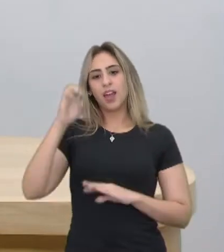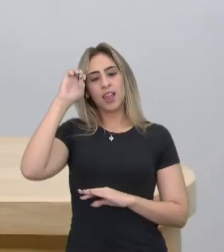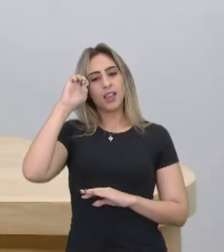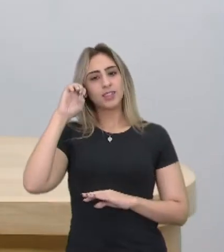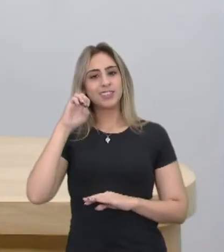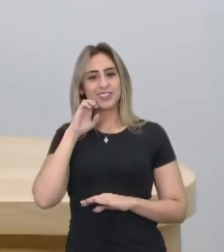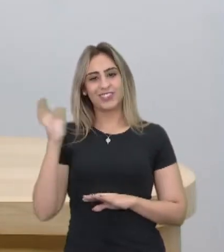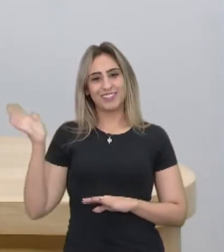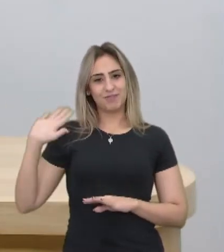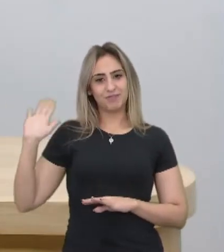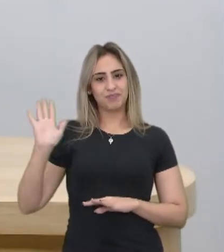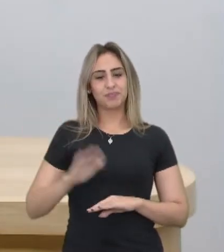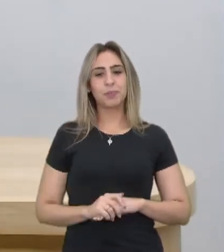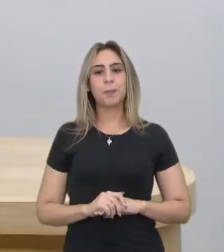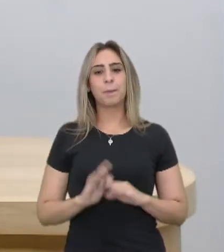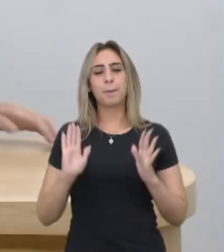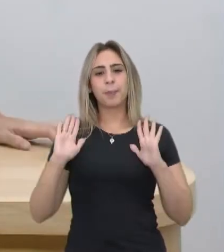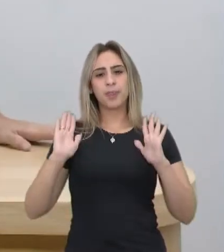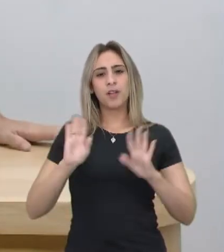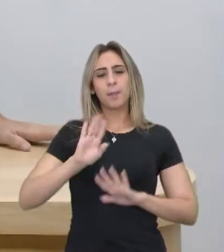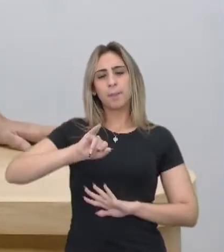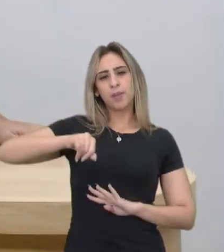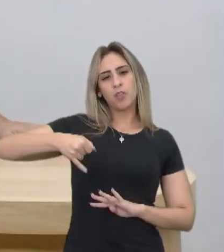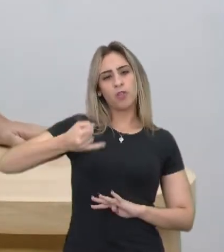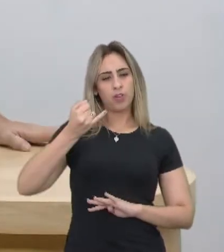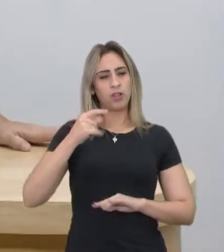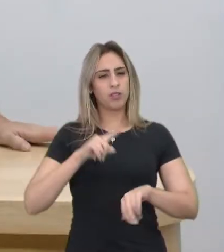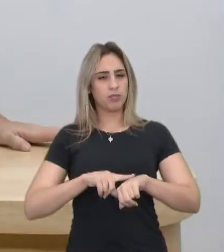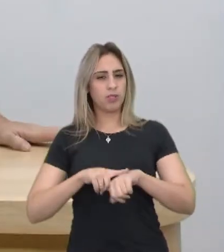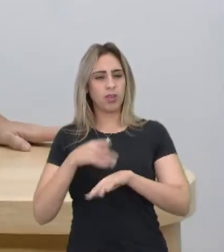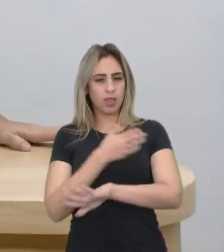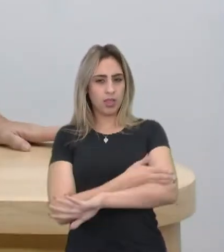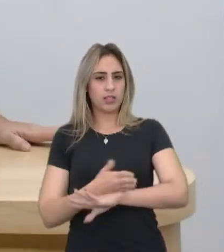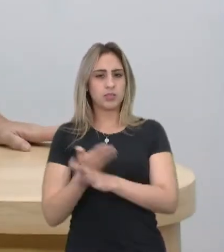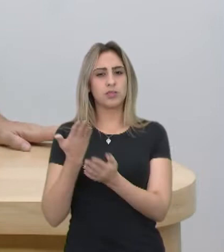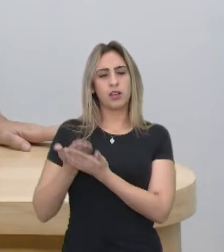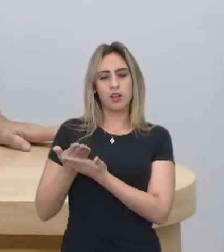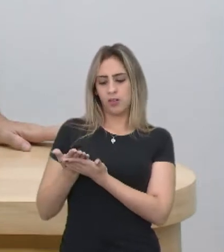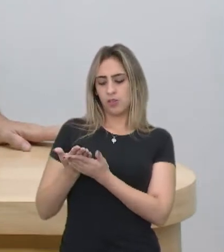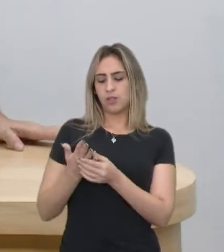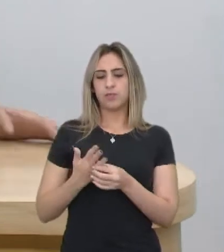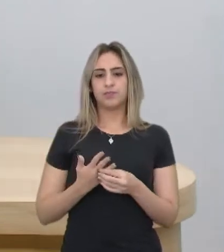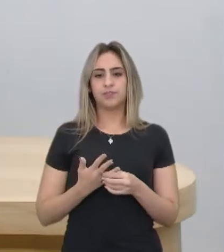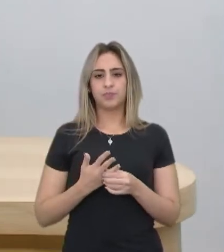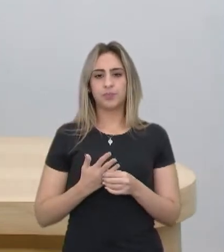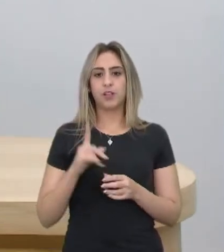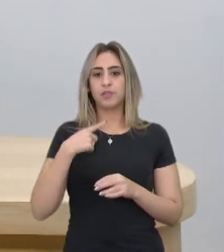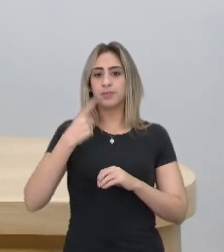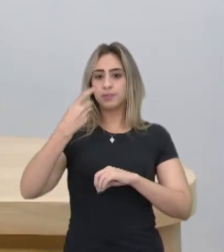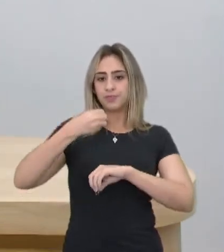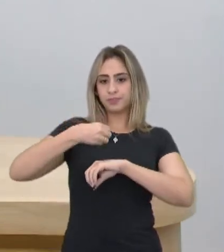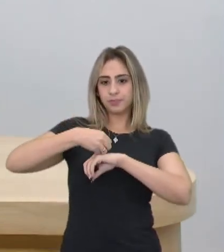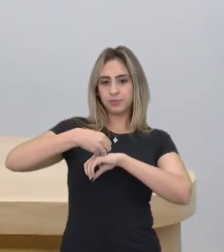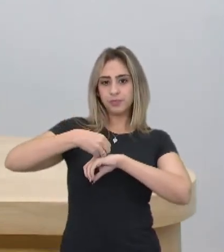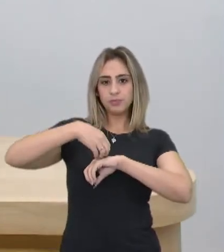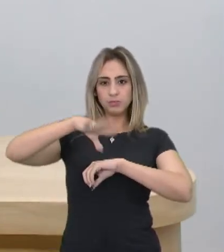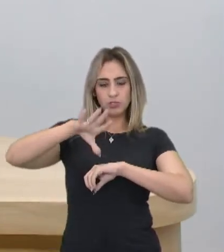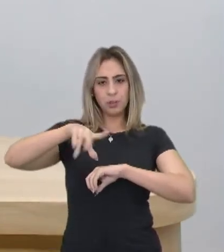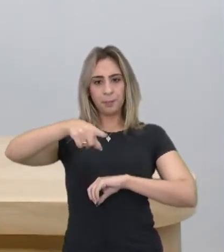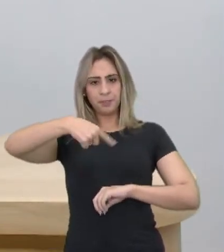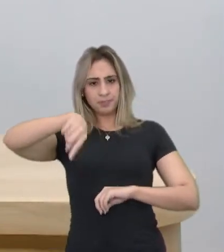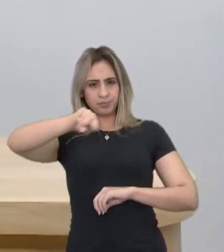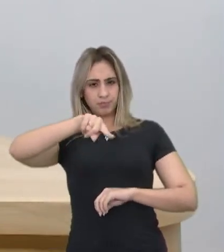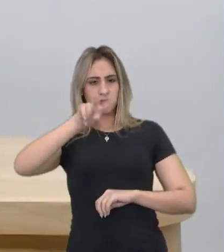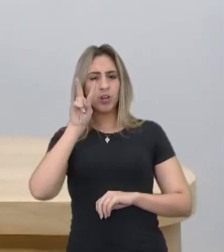Elisângela. E já aproveitando esse início da aula, dar uma dica para vocês, pessoal, para vocês darem